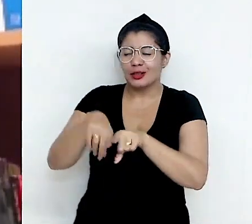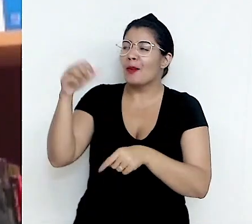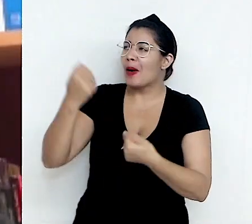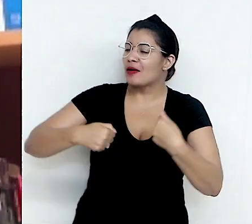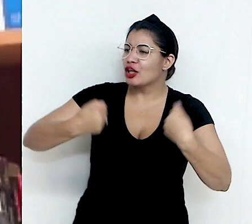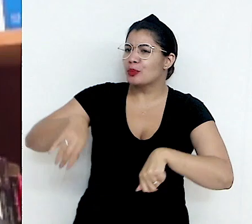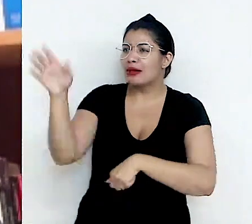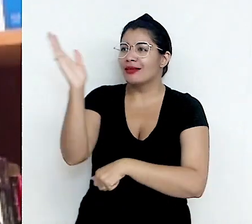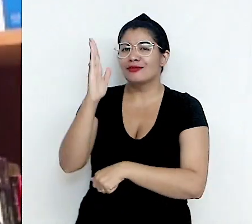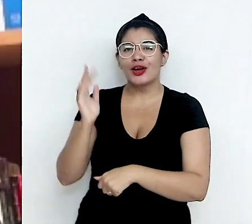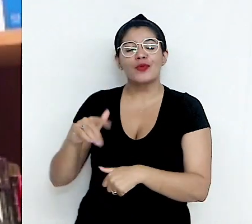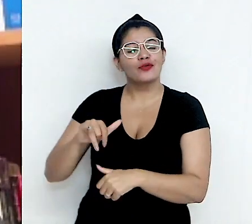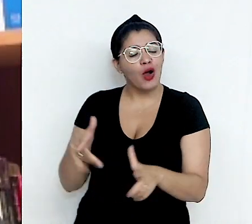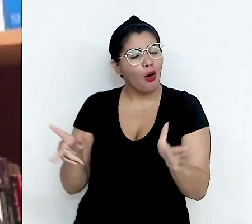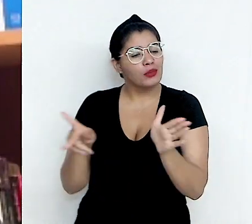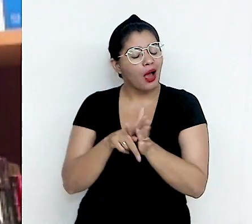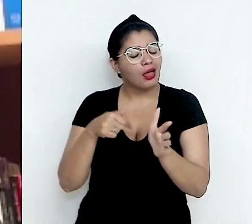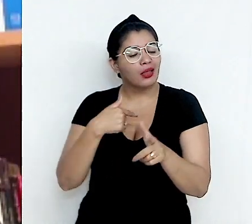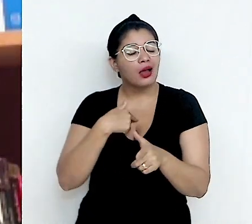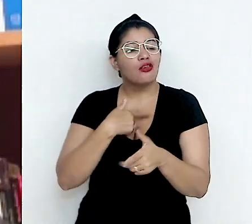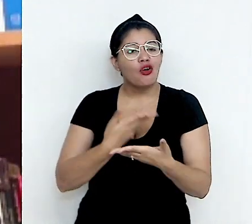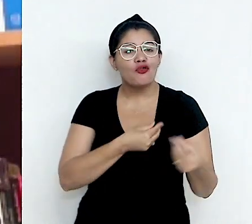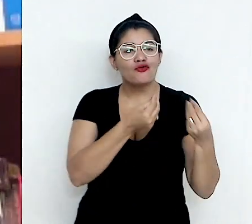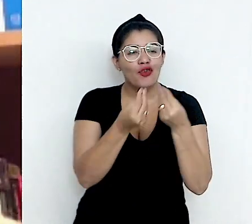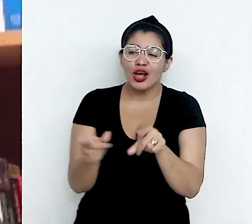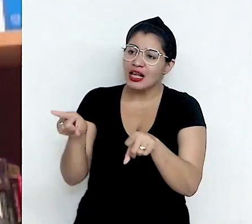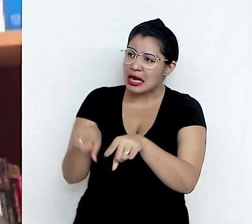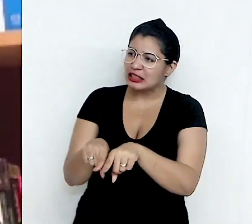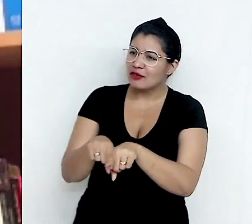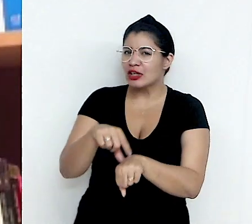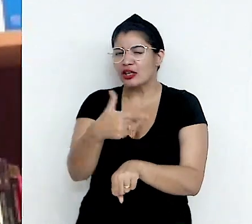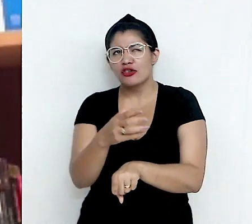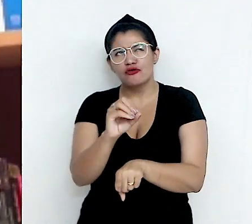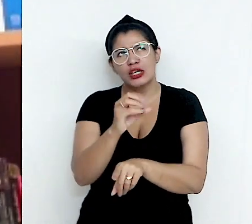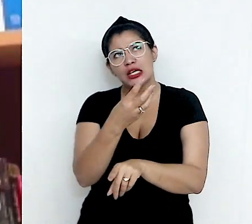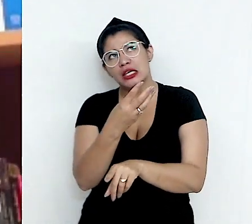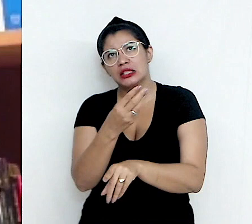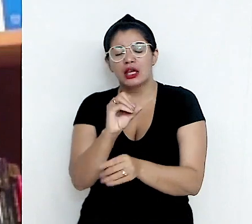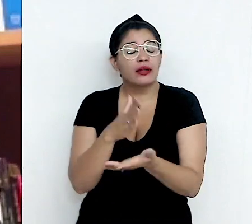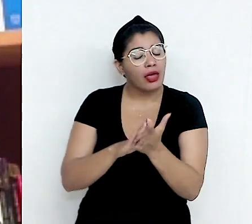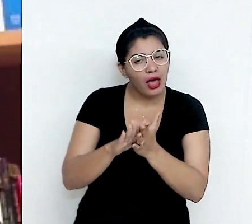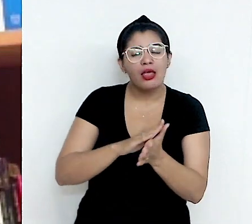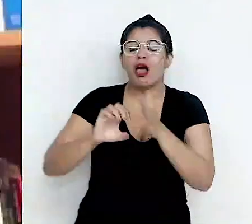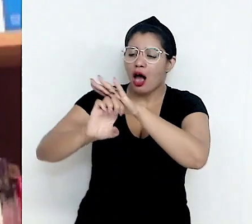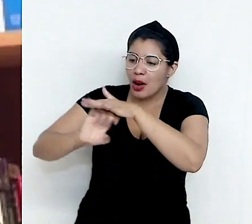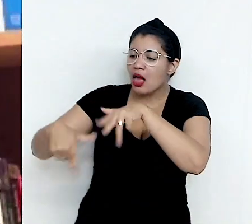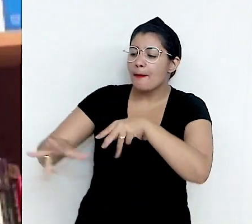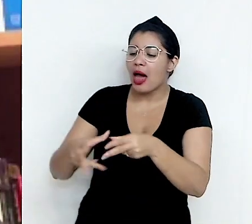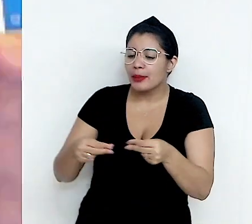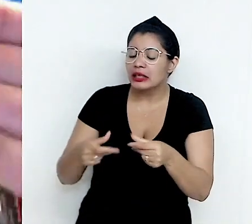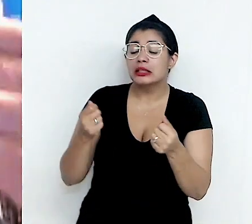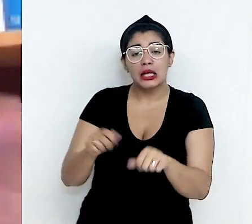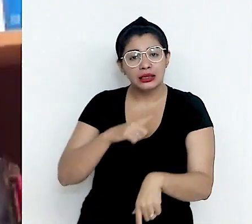tanto precisa parecem particularmente promissores porque eles oferecem retornos por 20 30 anos o que é ideal para empresas japonesas que